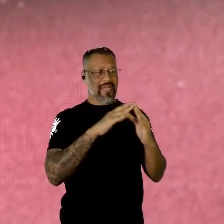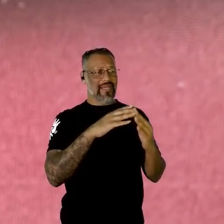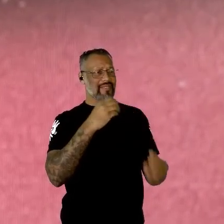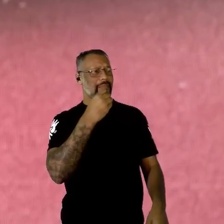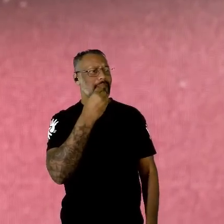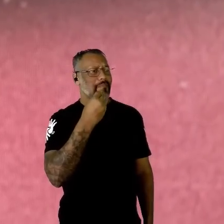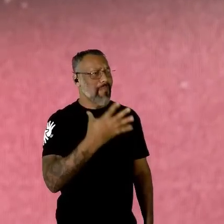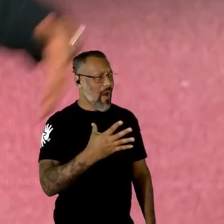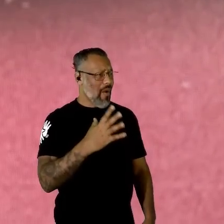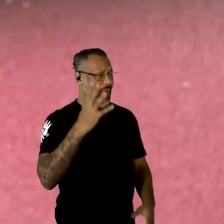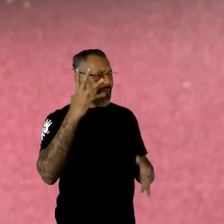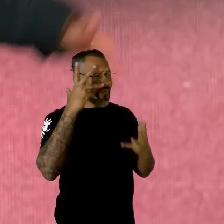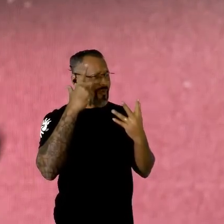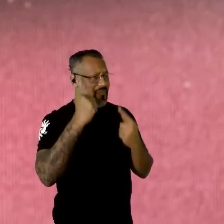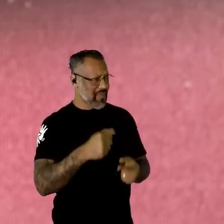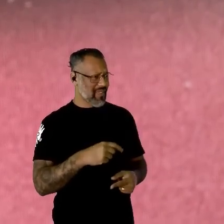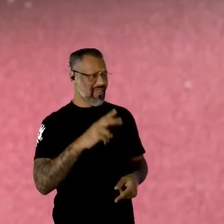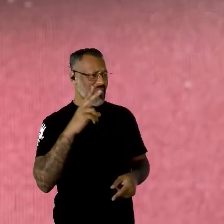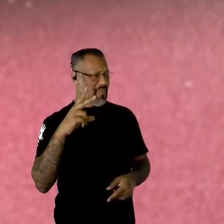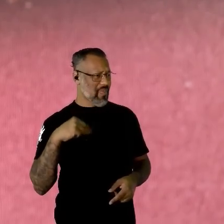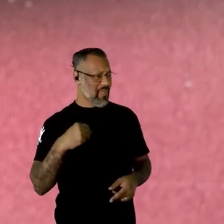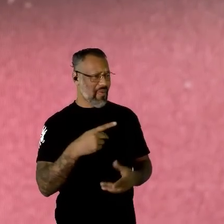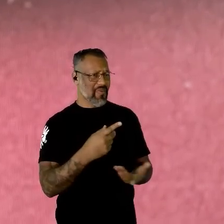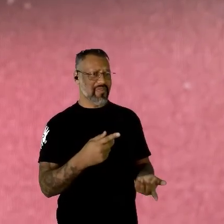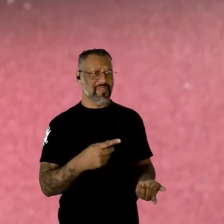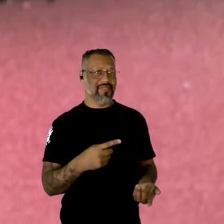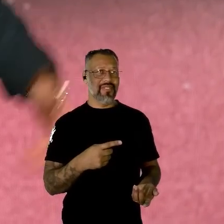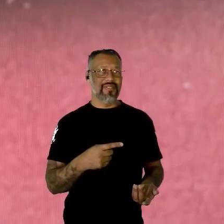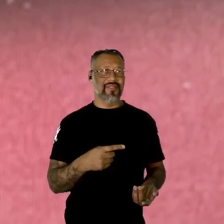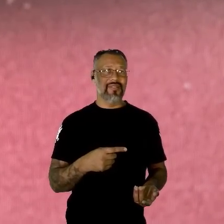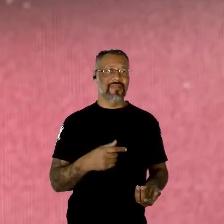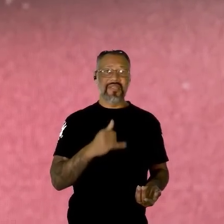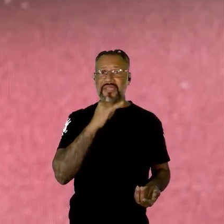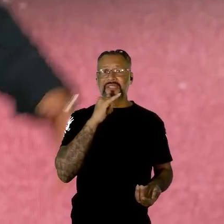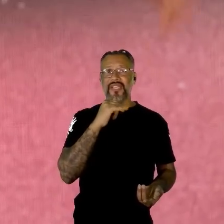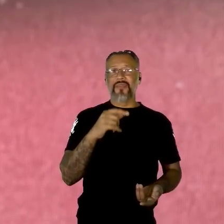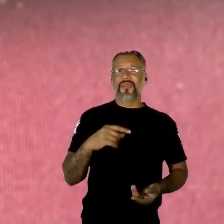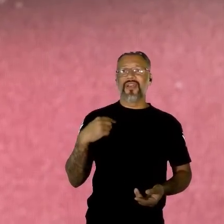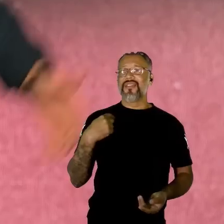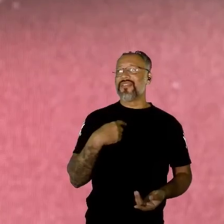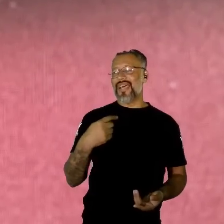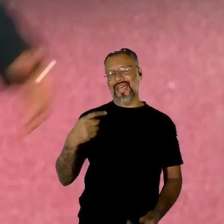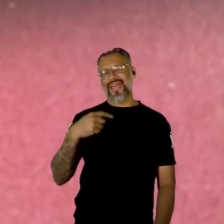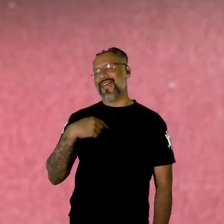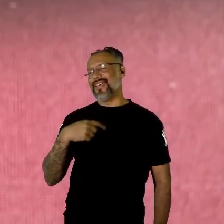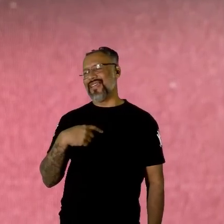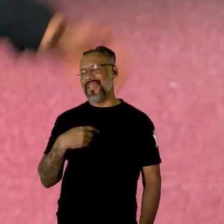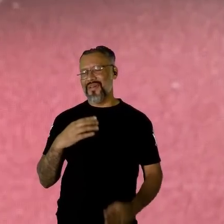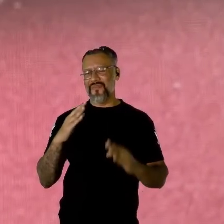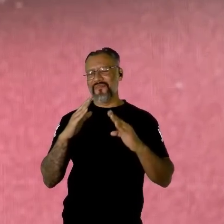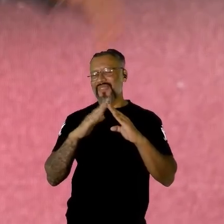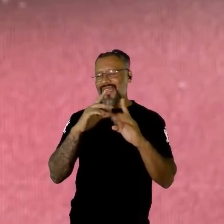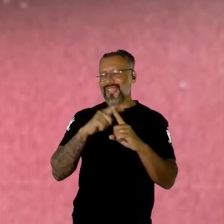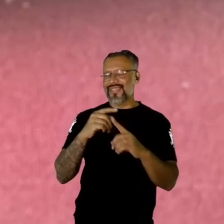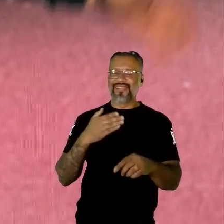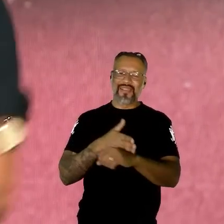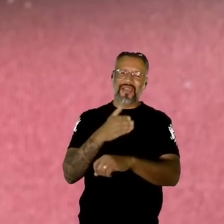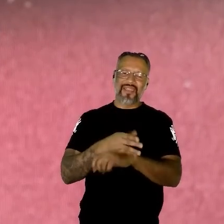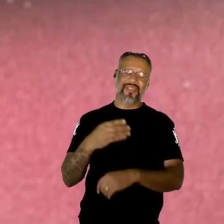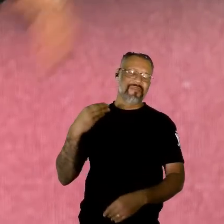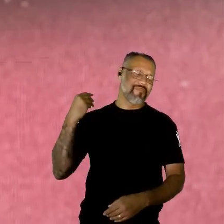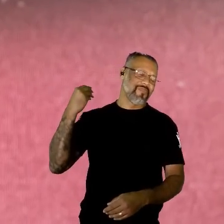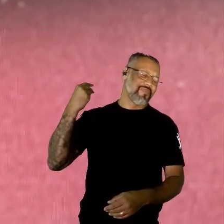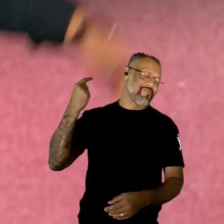olha para nós e fala olha quanto tempo Eu congrego olha quanto tempo eu vou à igreja Olha meus dons Olha meus talentos Olha meu